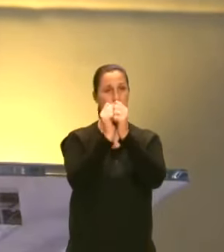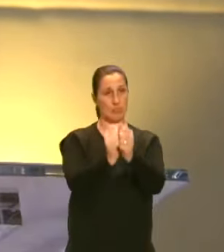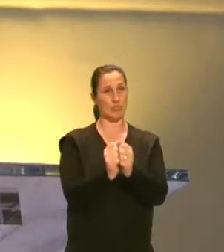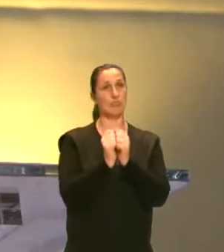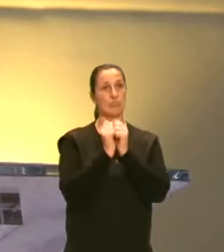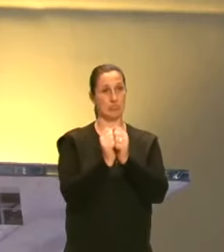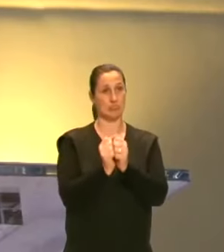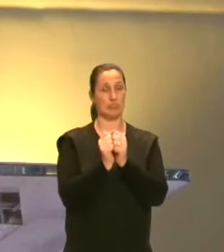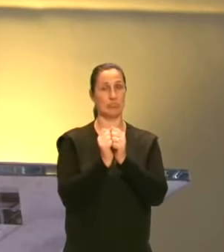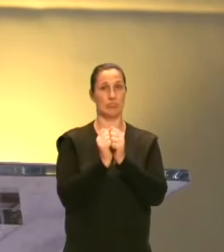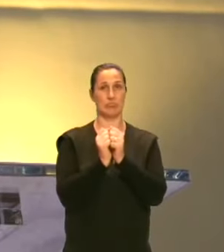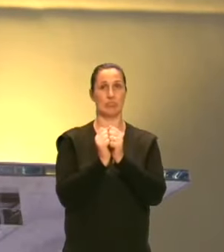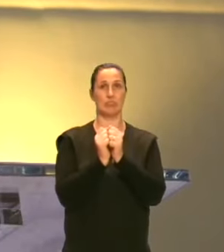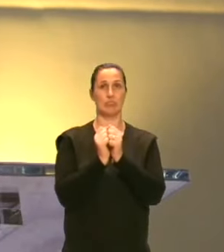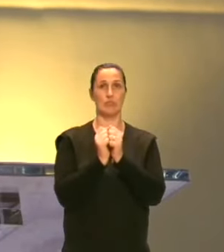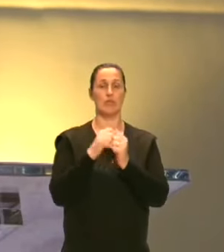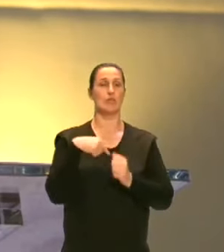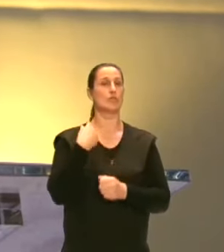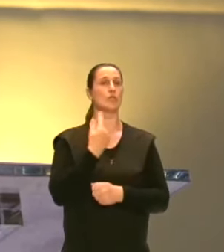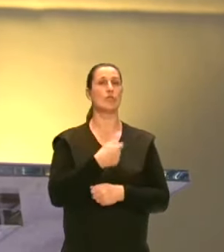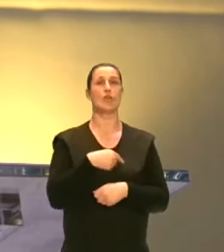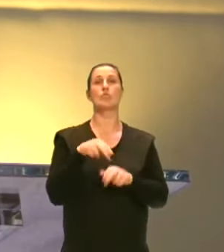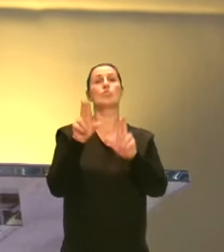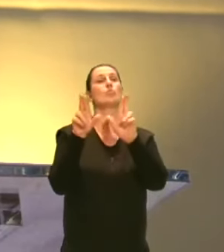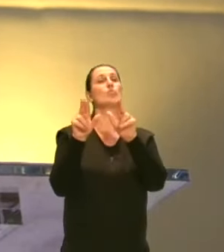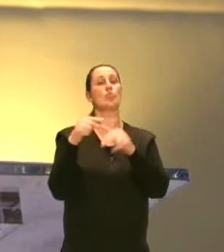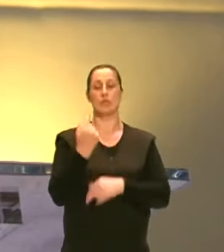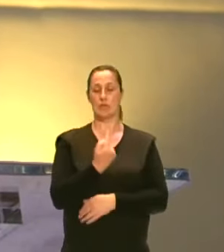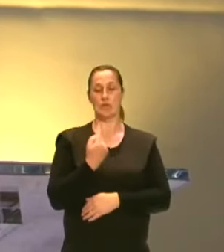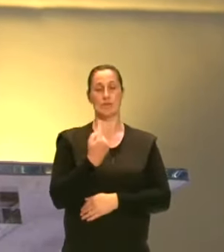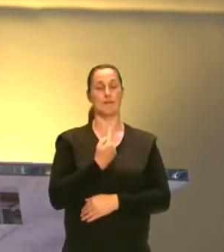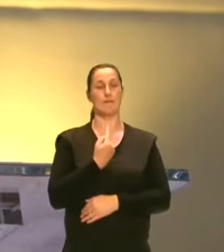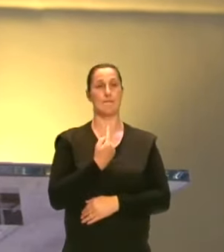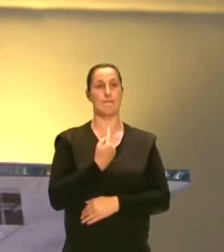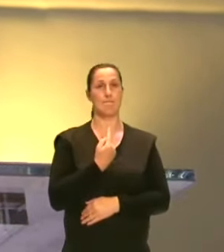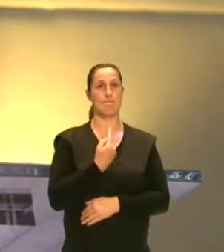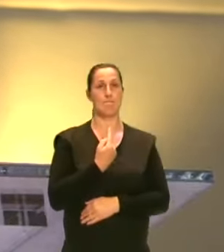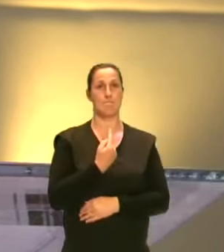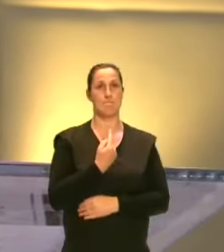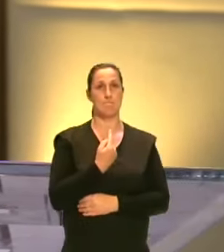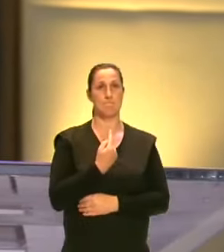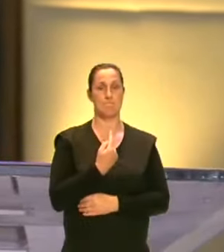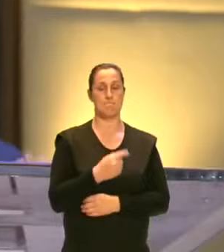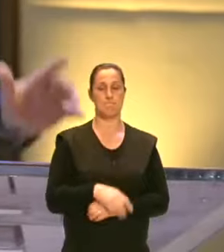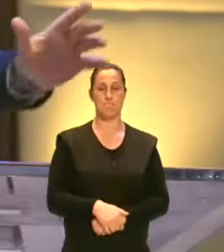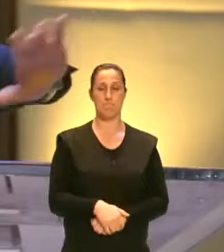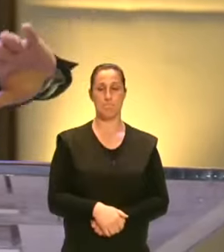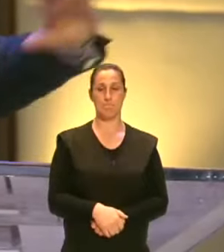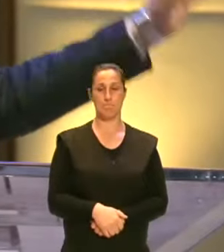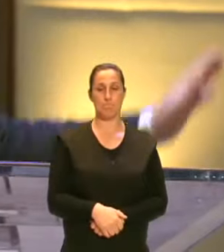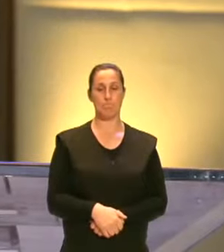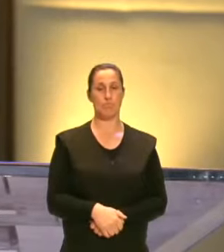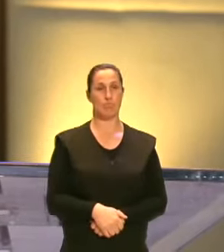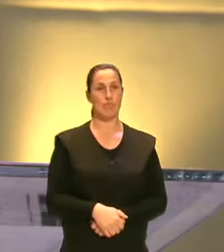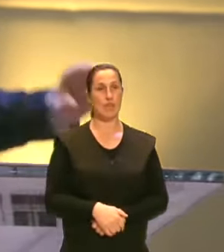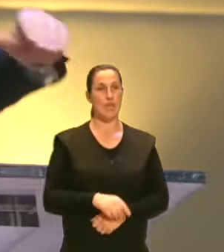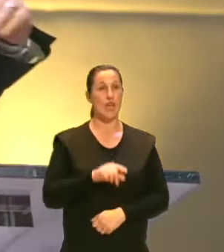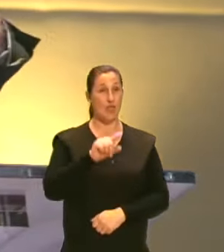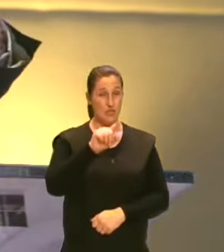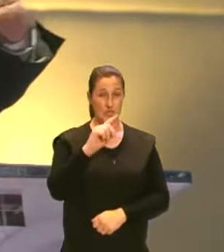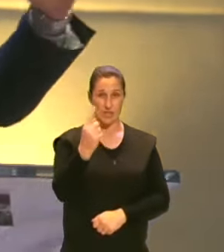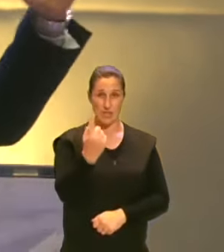Deus está conosco, nós nunca estamos sozinhos. Você chegou aqui cheio de